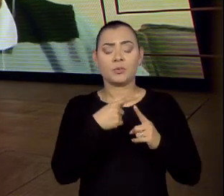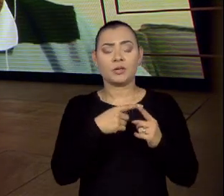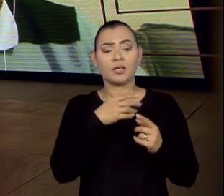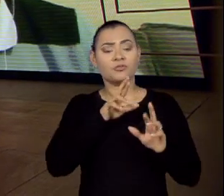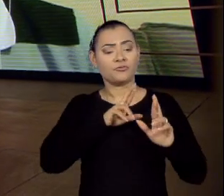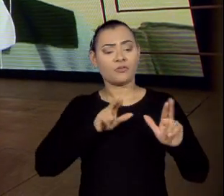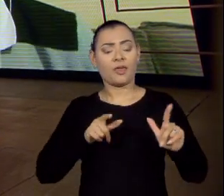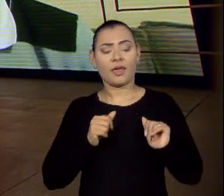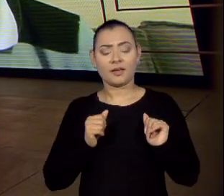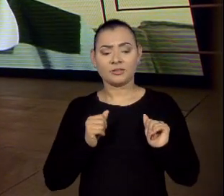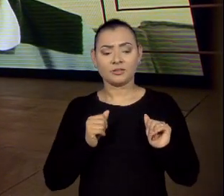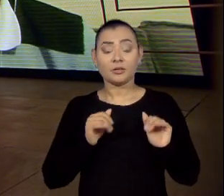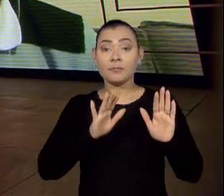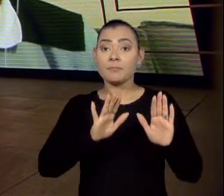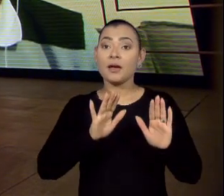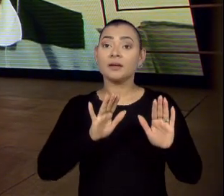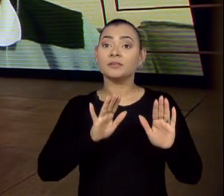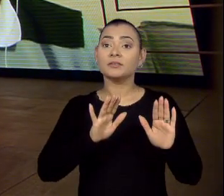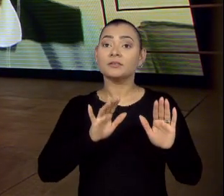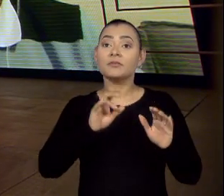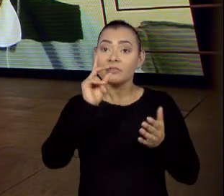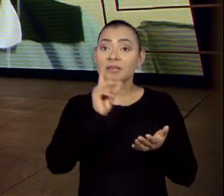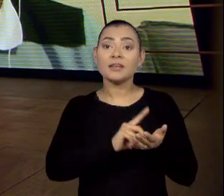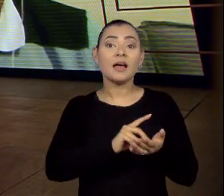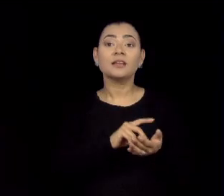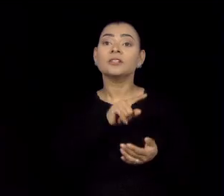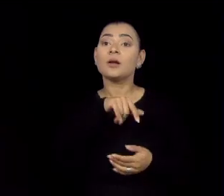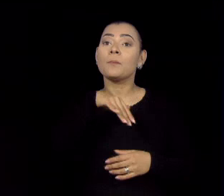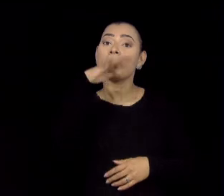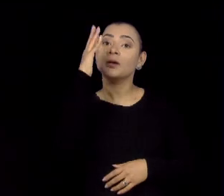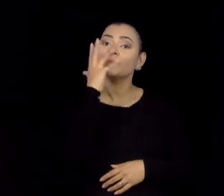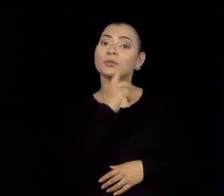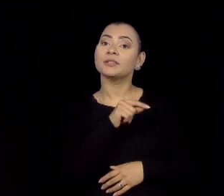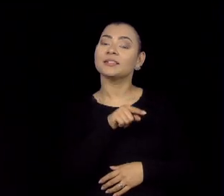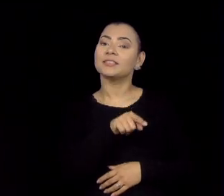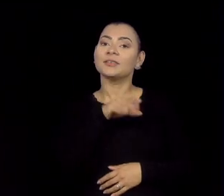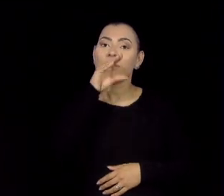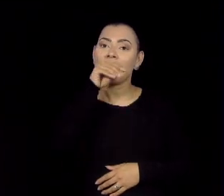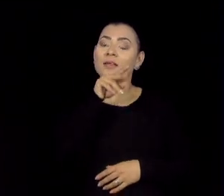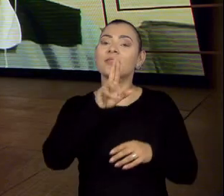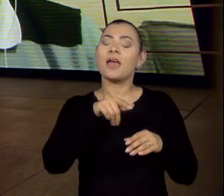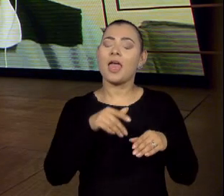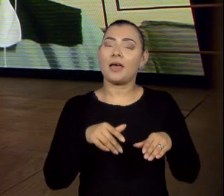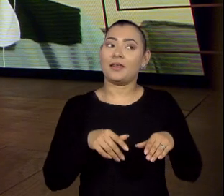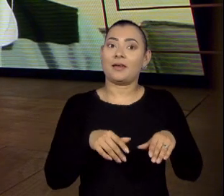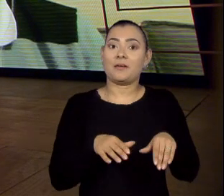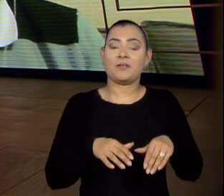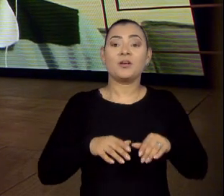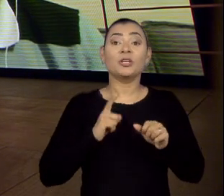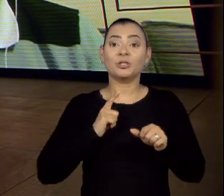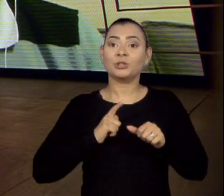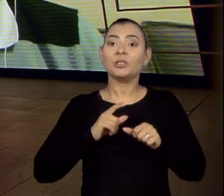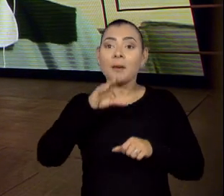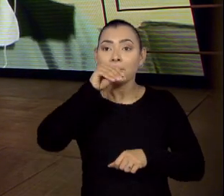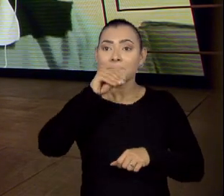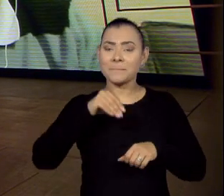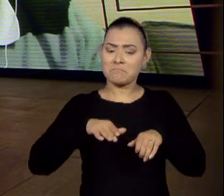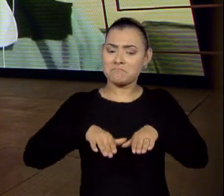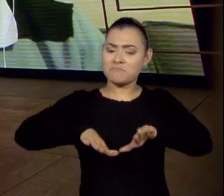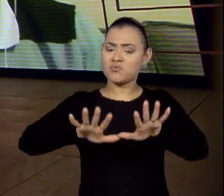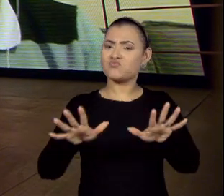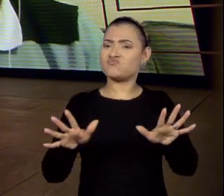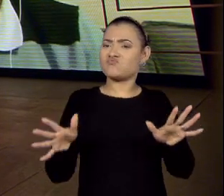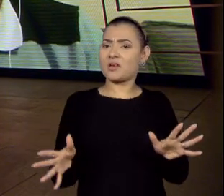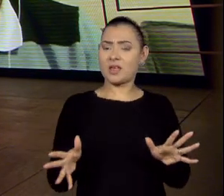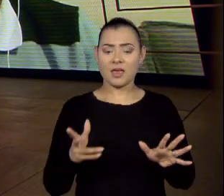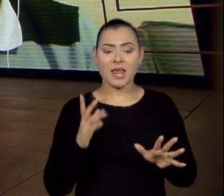palavra, mas, no fim, ele era o pato mais bonito, porque ele era um cisne. Ela falou, é isso, você um dia pode